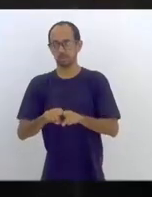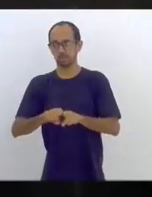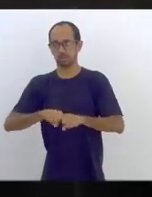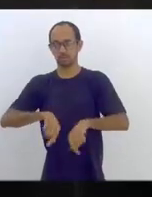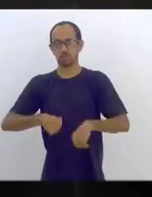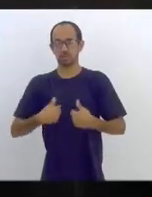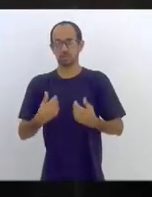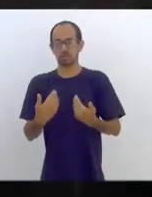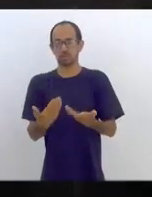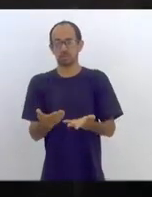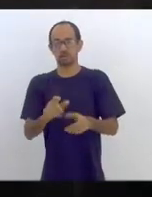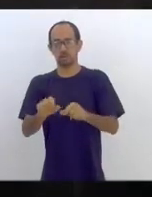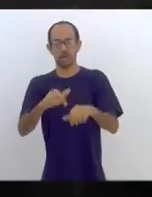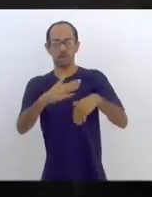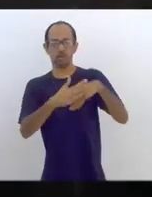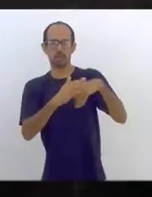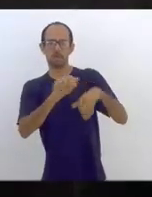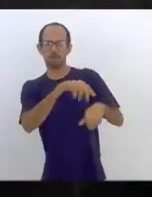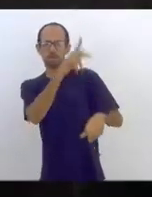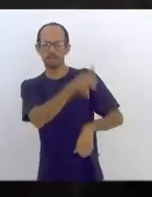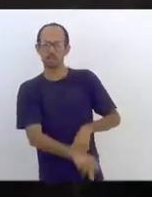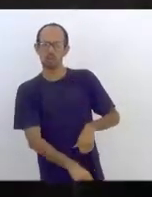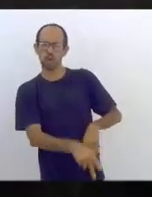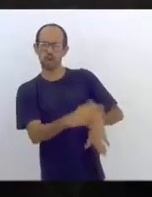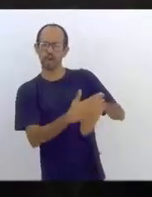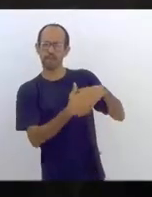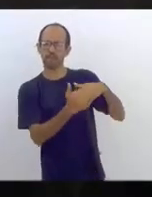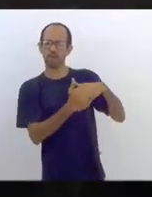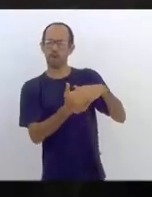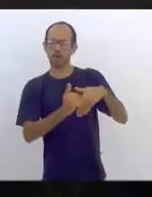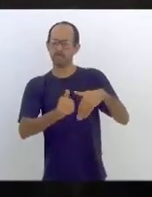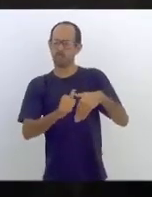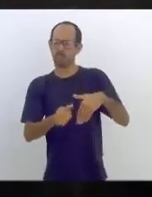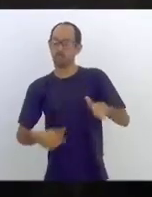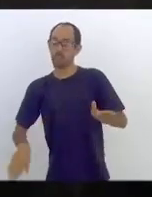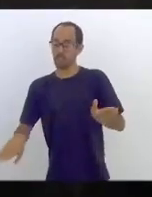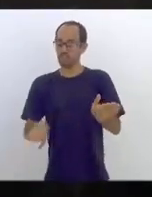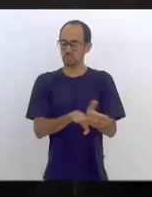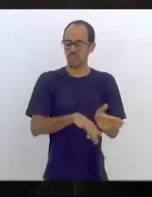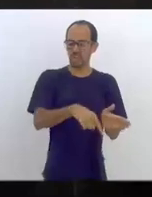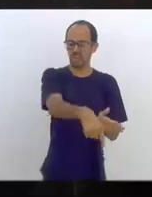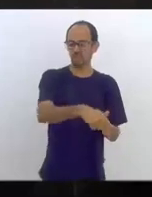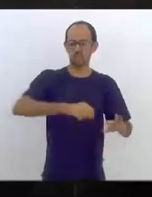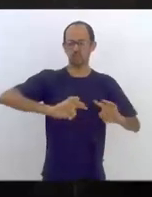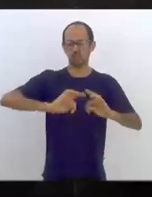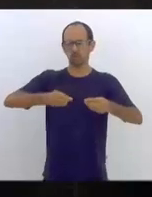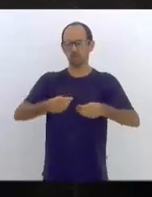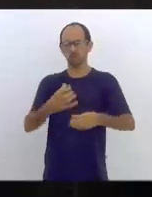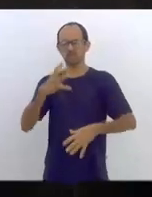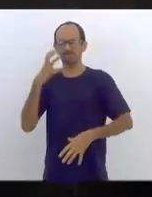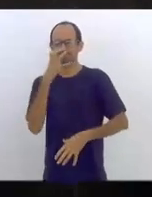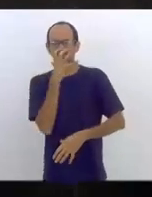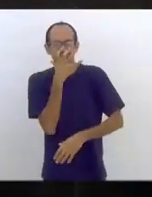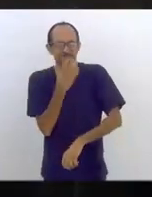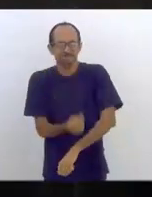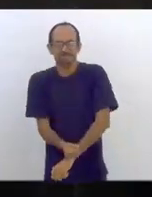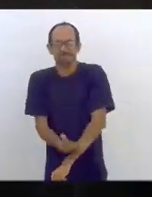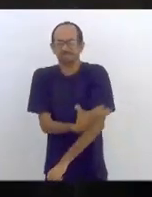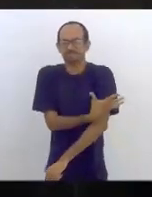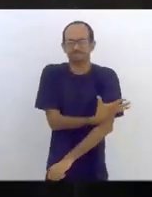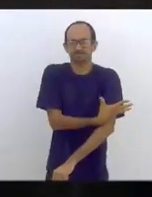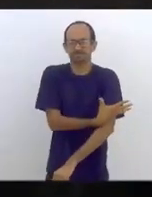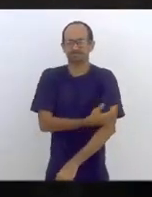que era ela, a figura carinhosa, a figura que, onde ela chegava, todo mundo se encantava, né,